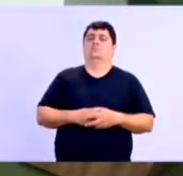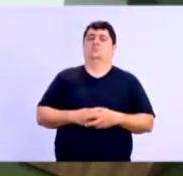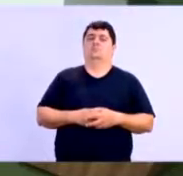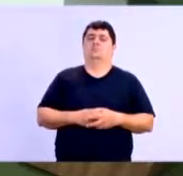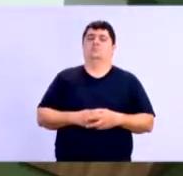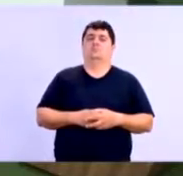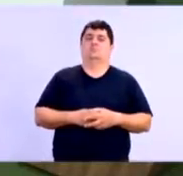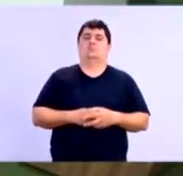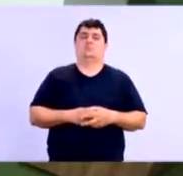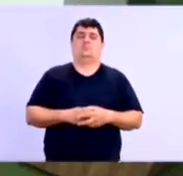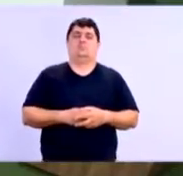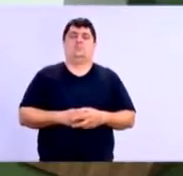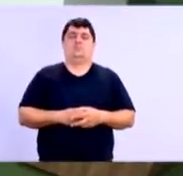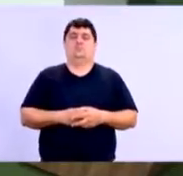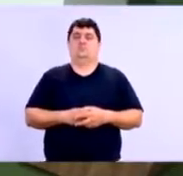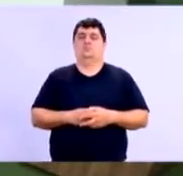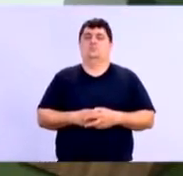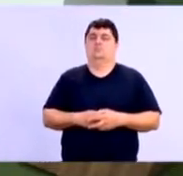Voltar na margem bruta.